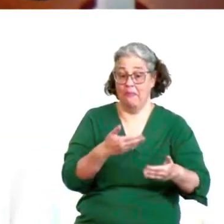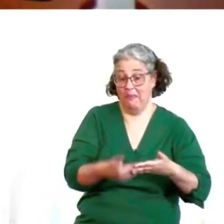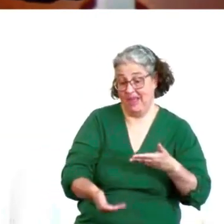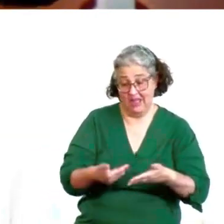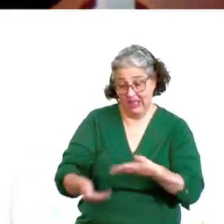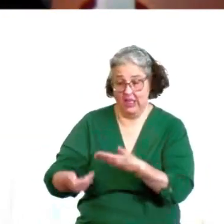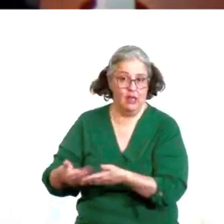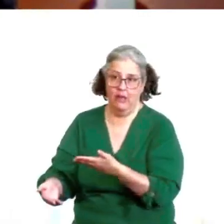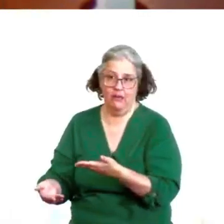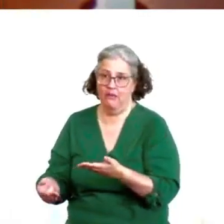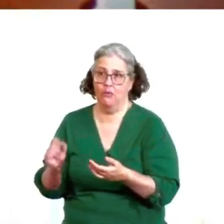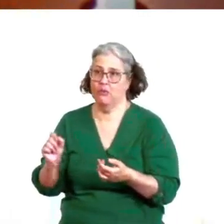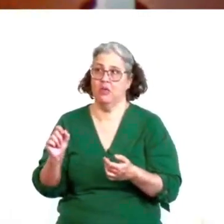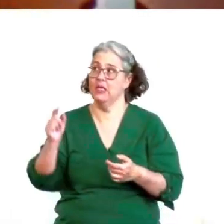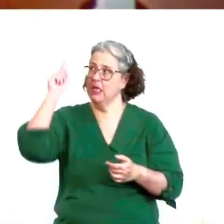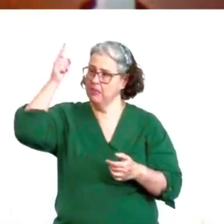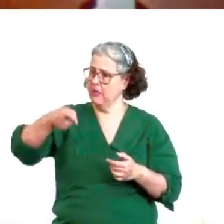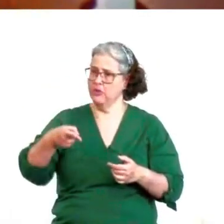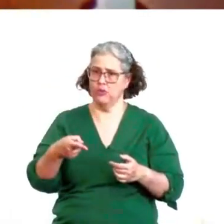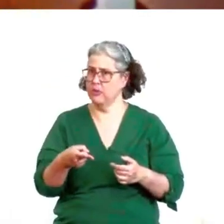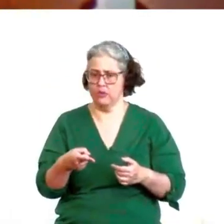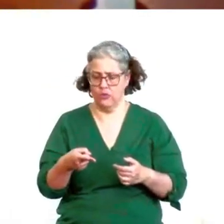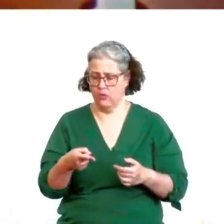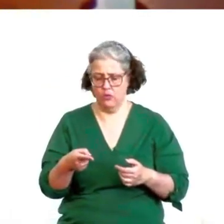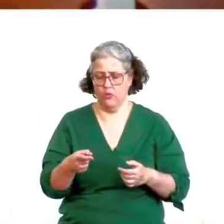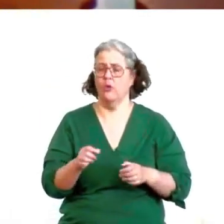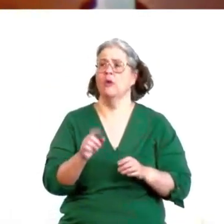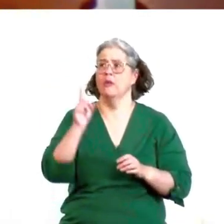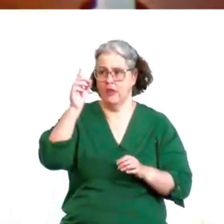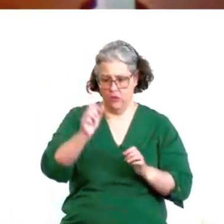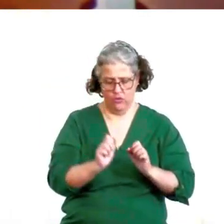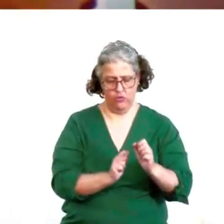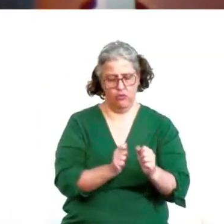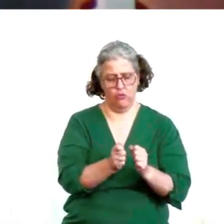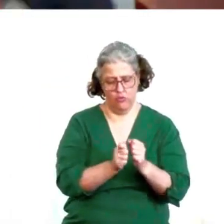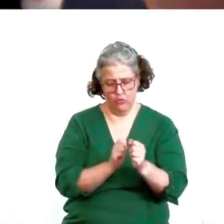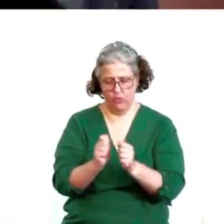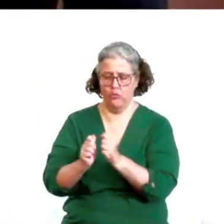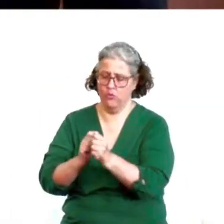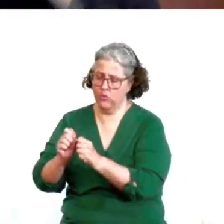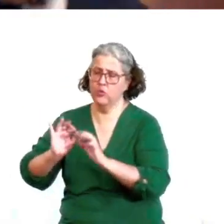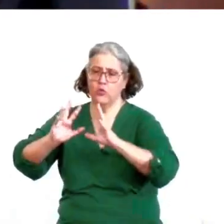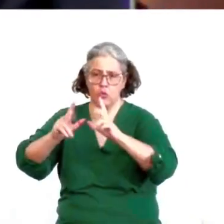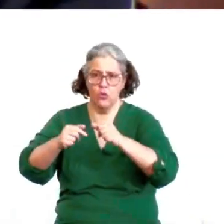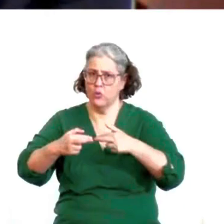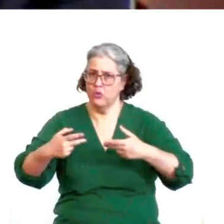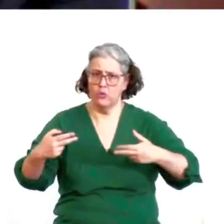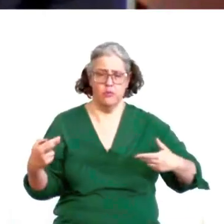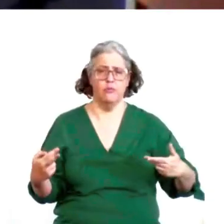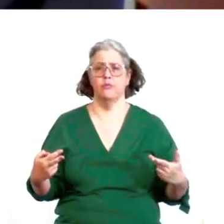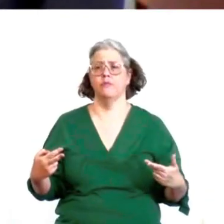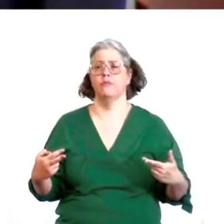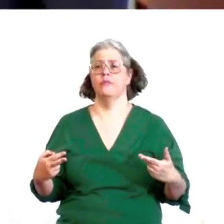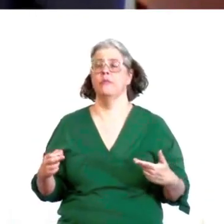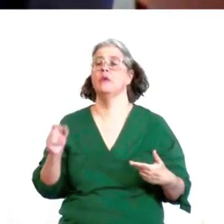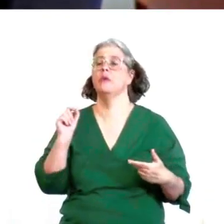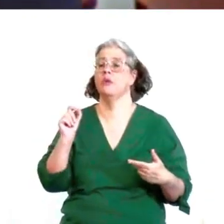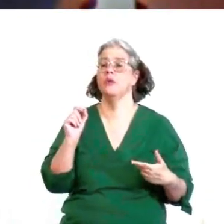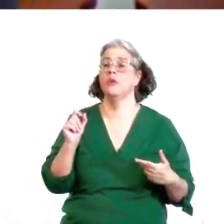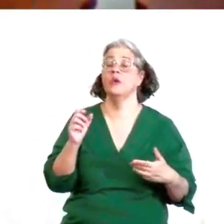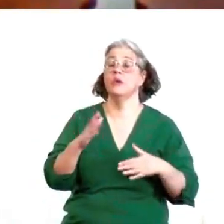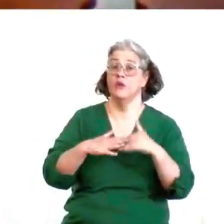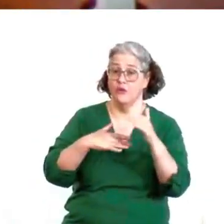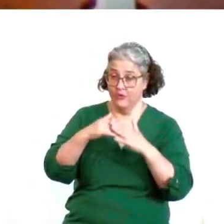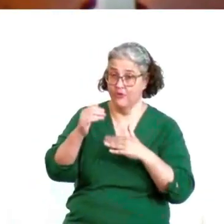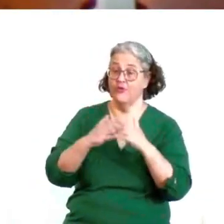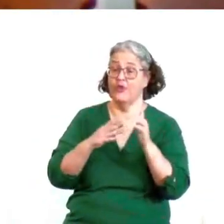humana. Em todo o tempo Ele vem lembrando que aquilo que Ele fez como promessa